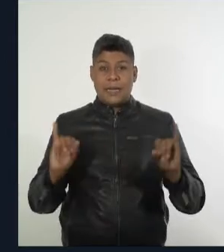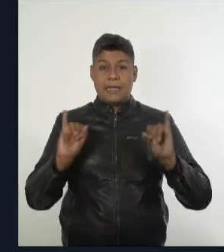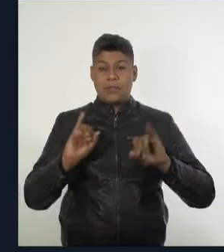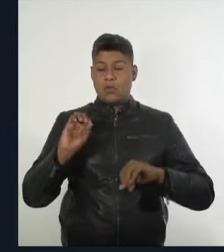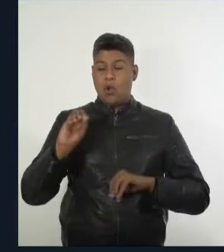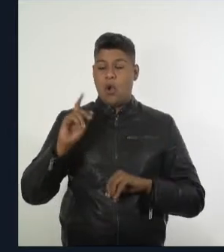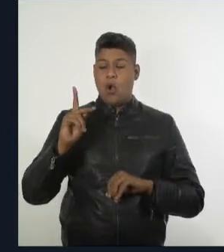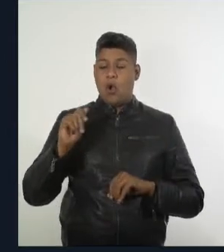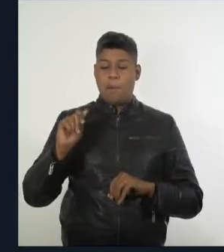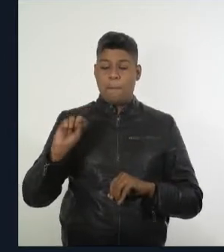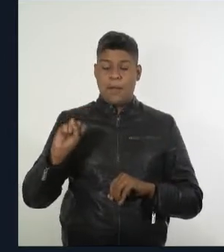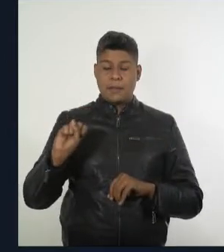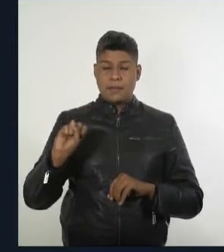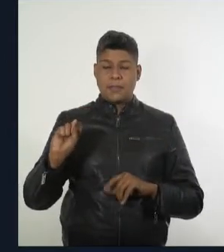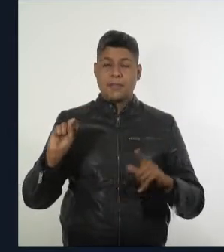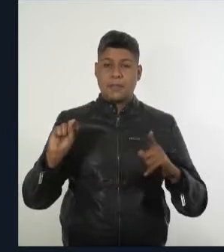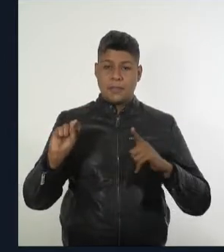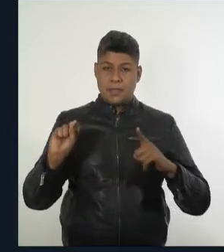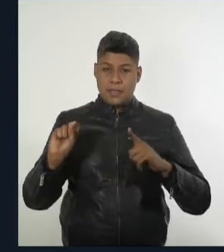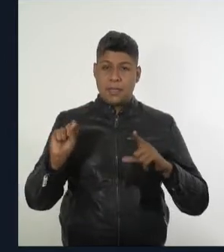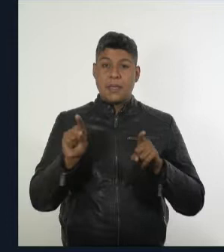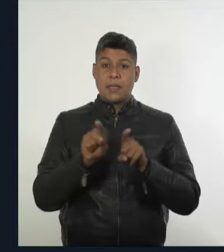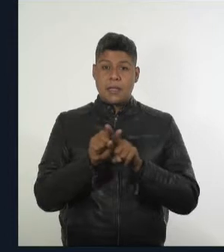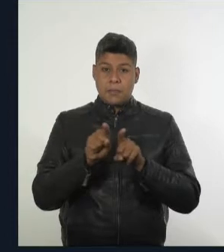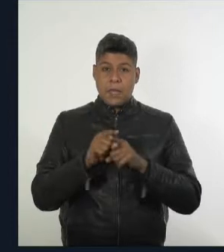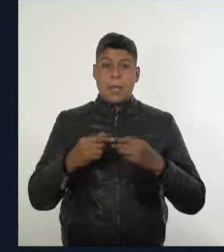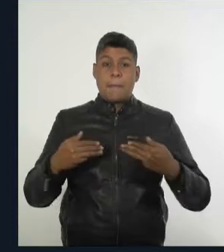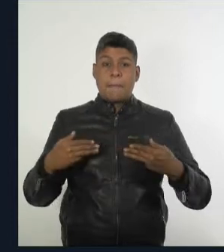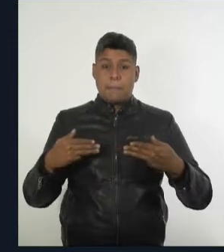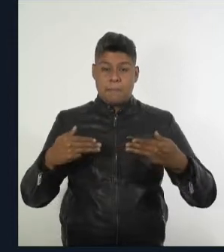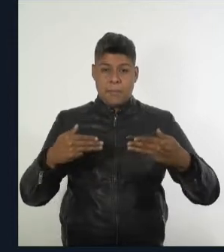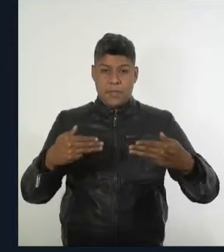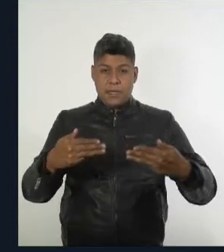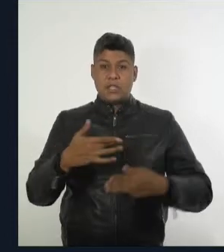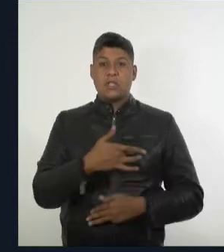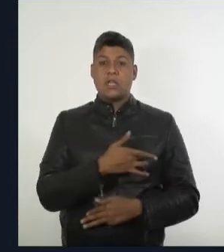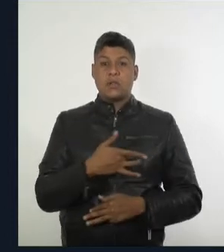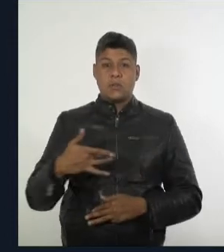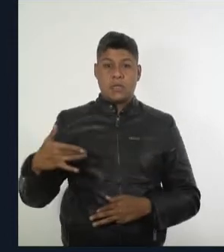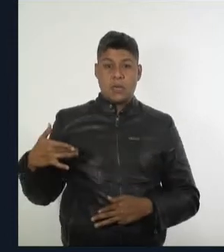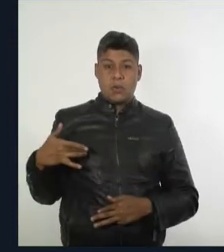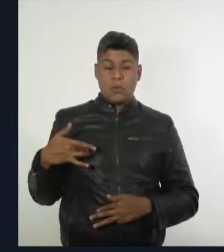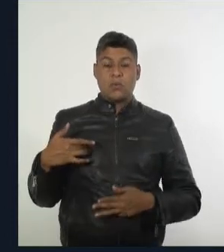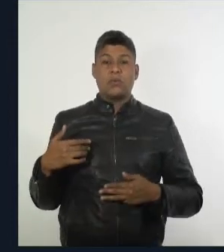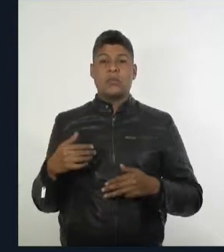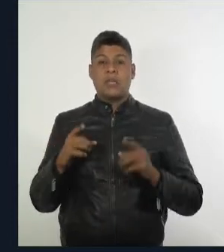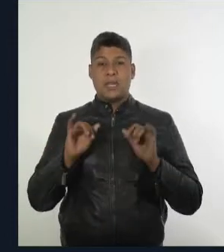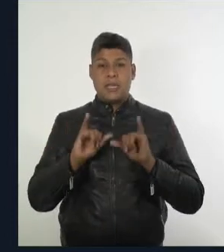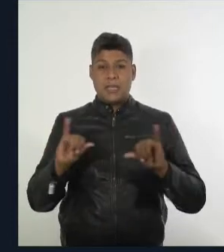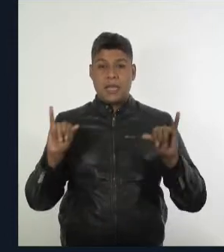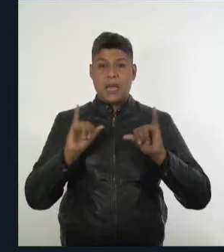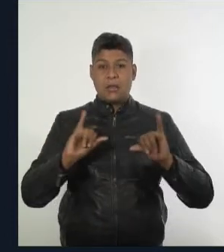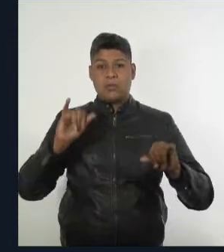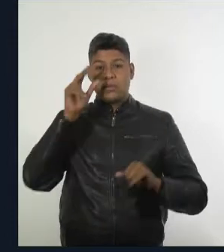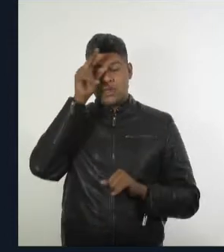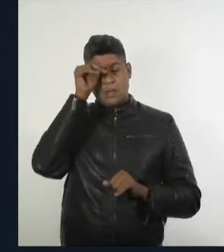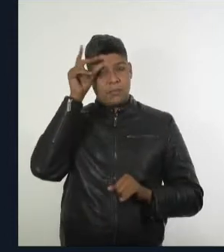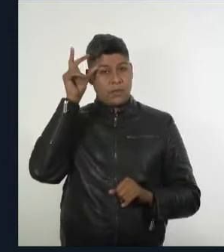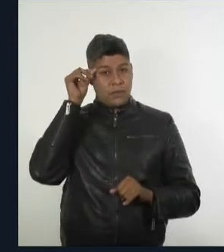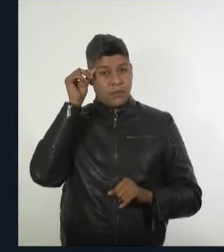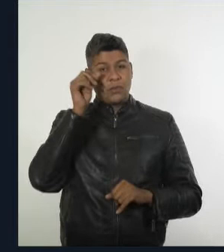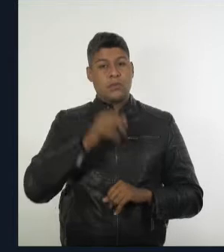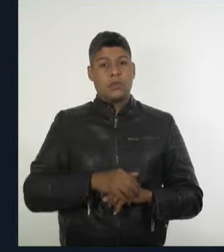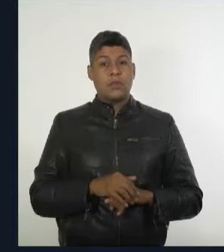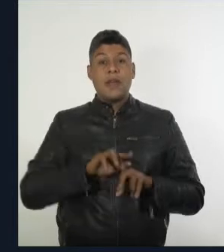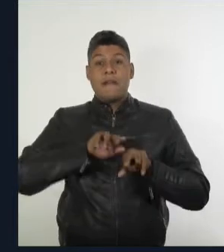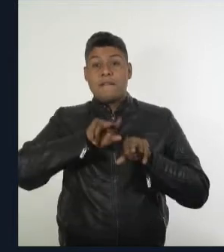OPAS, também os dados do Ministério da Saúde e os dados da Prefeitura, em relação